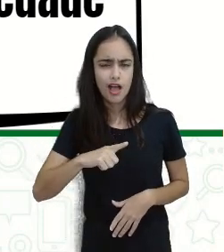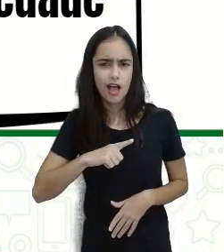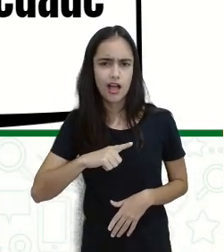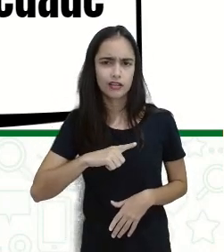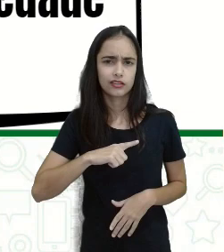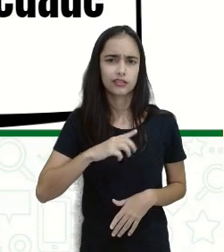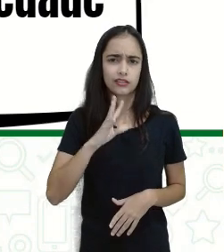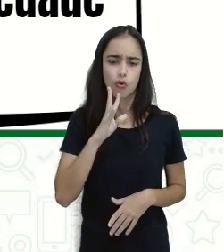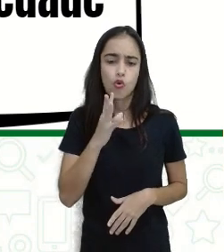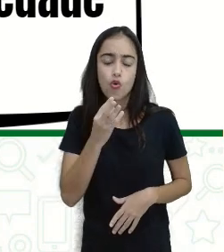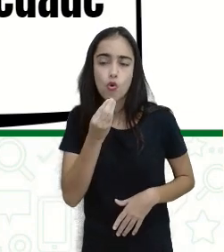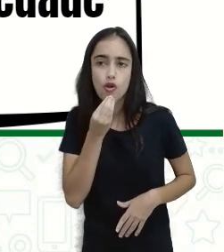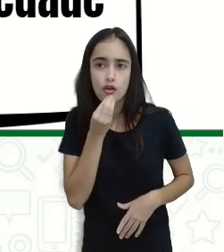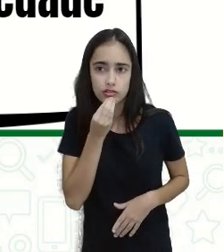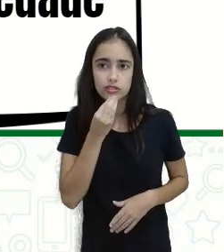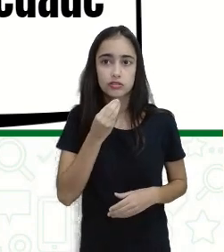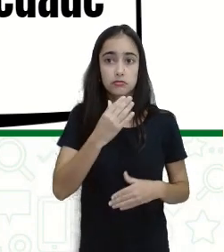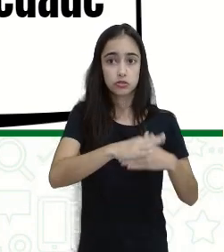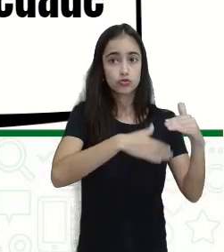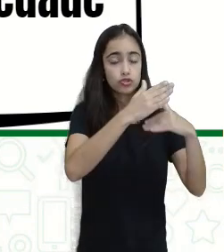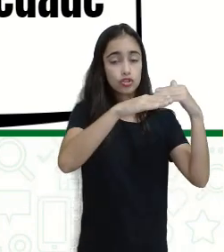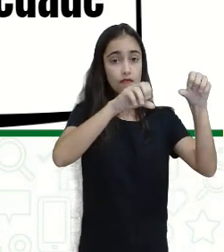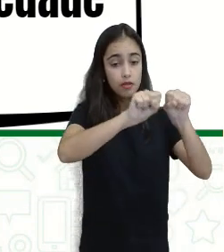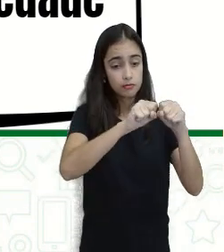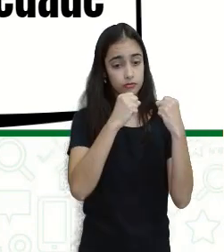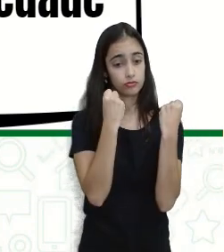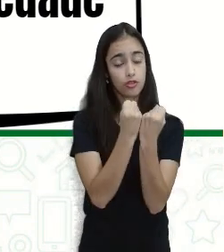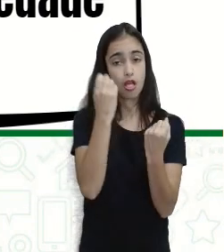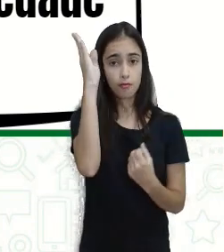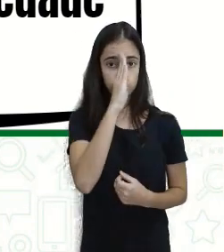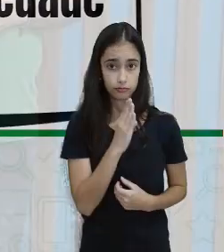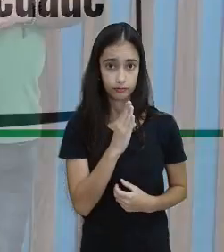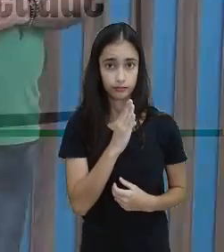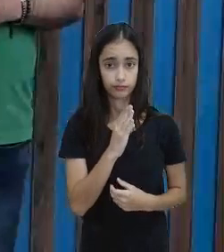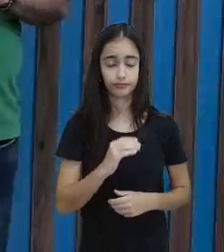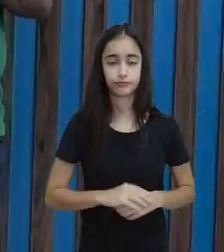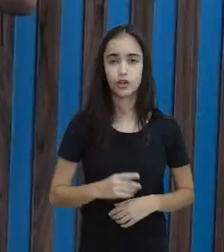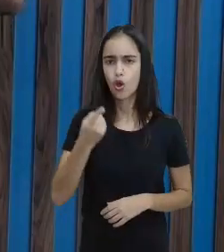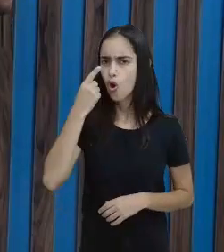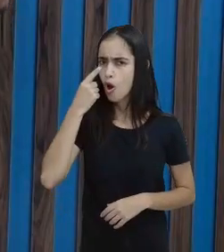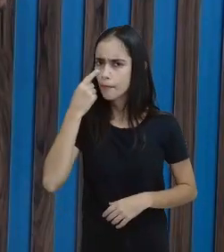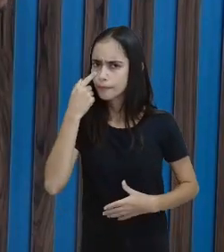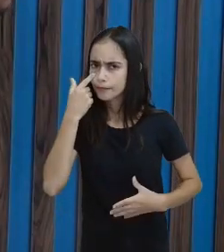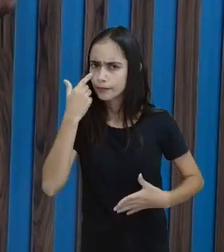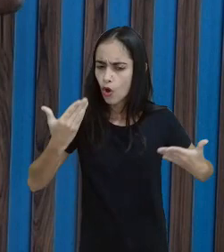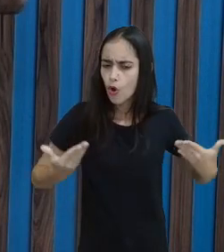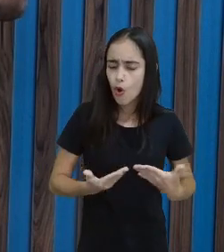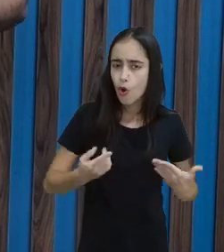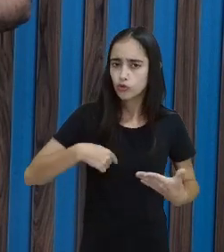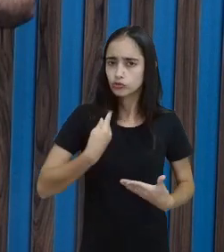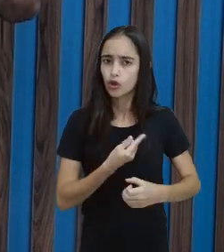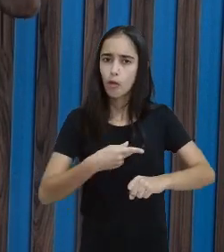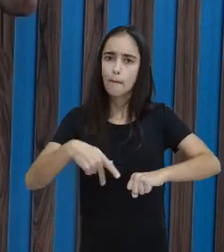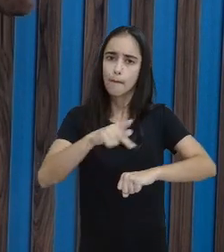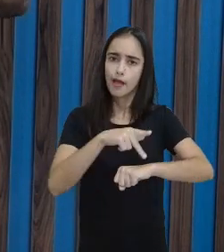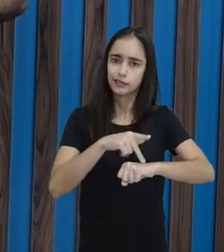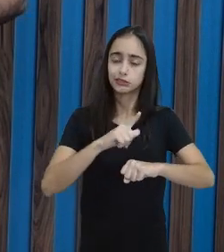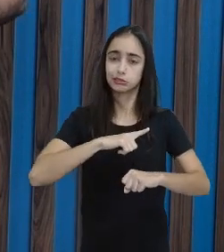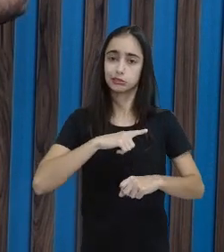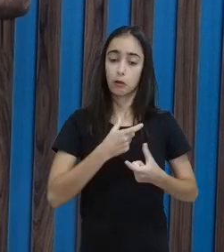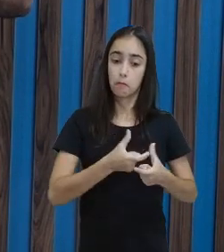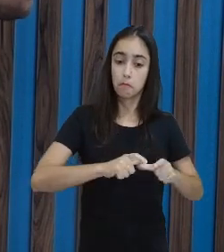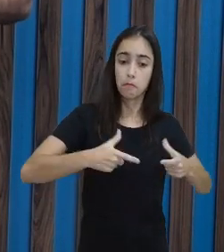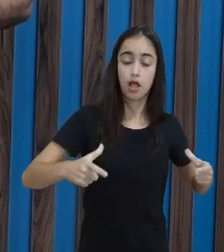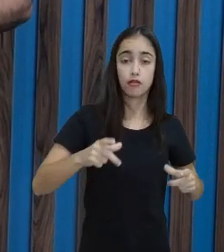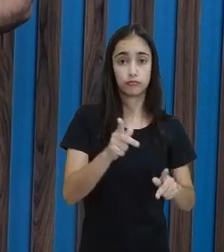da construção da sociedade brasileira. Vejam só, hoje, no nosso país, a gente tem uma maioria